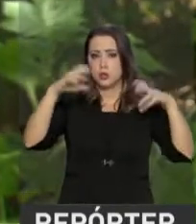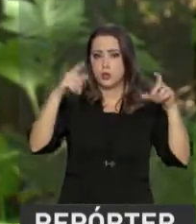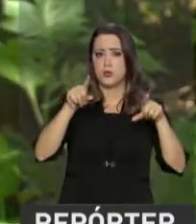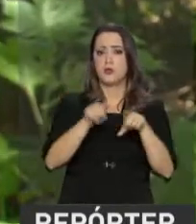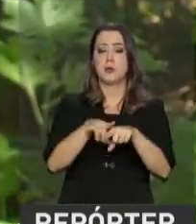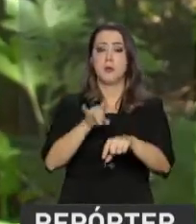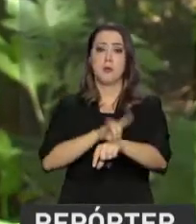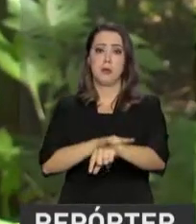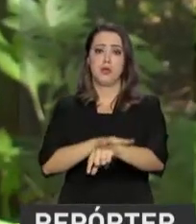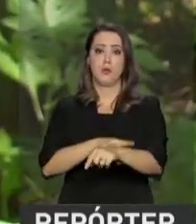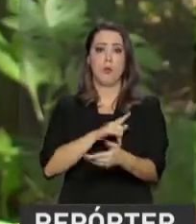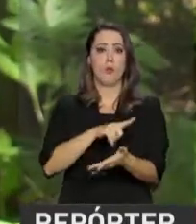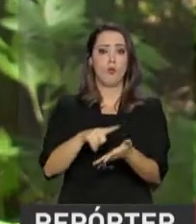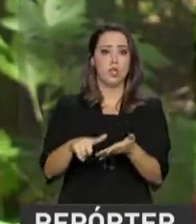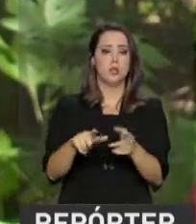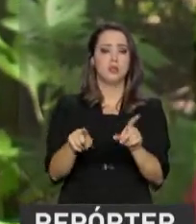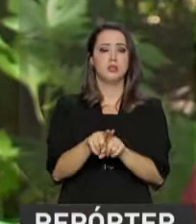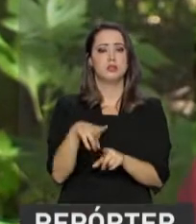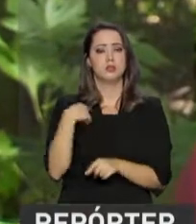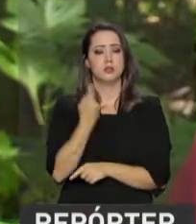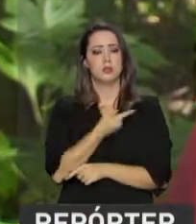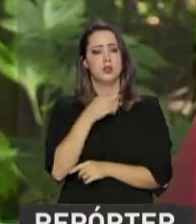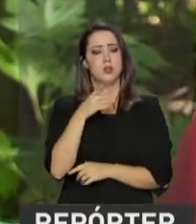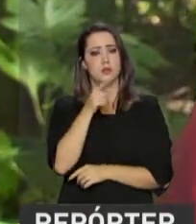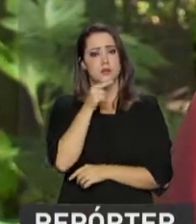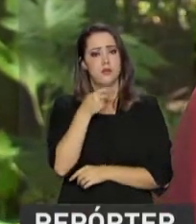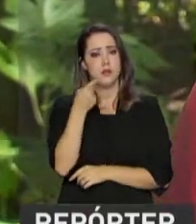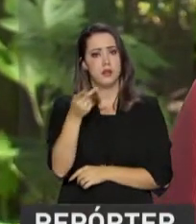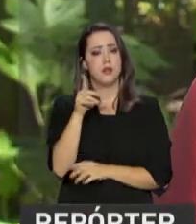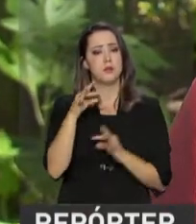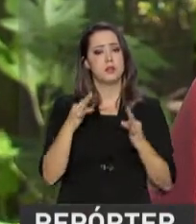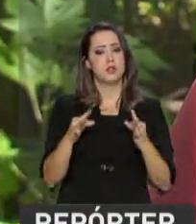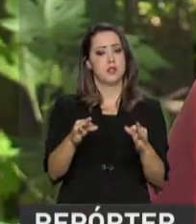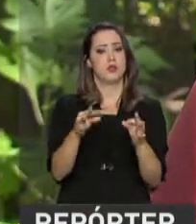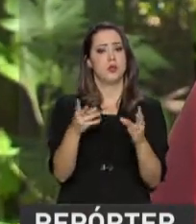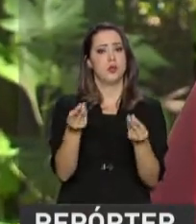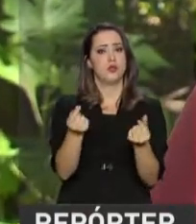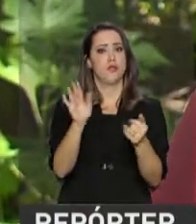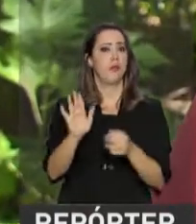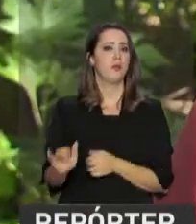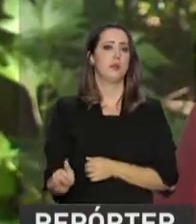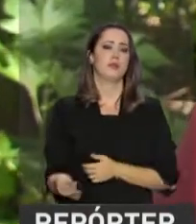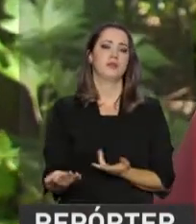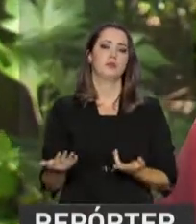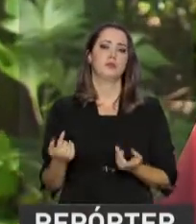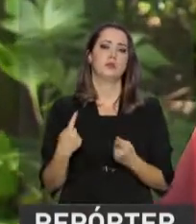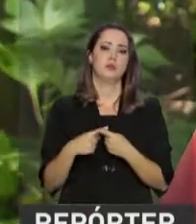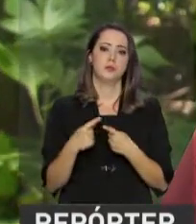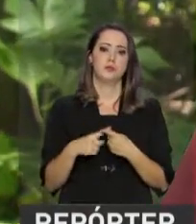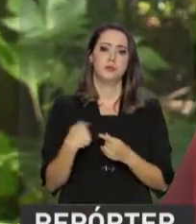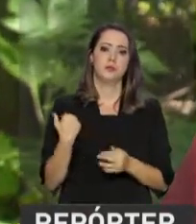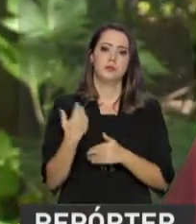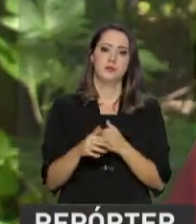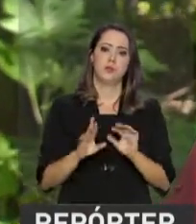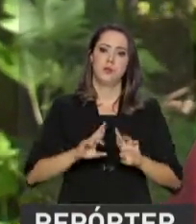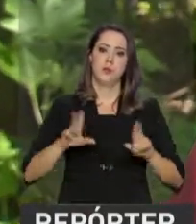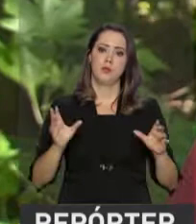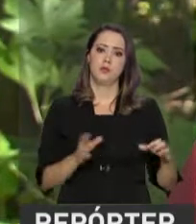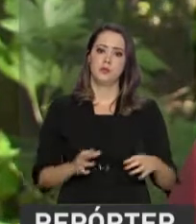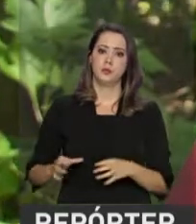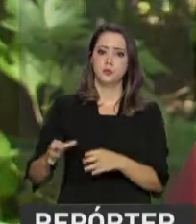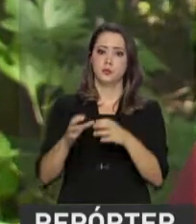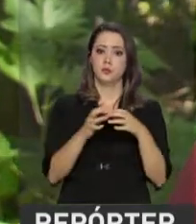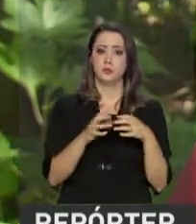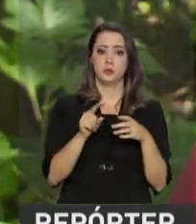também é o que nós chamamos de tecnologia sustentável de baixo custo onde é várias instituições e